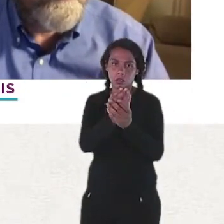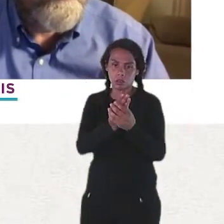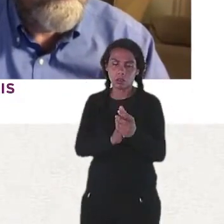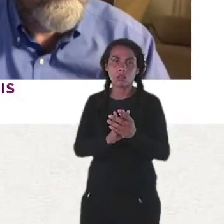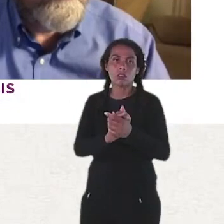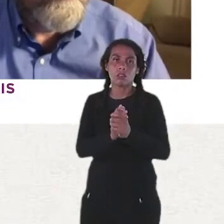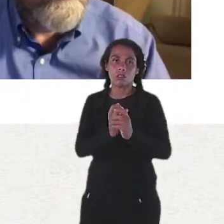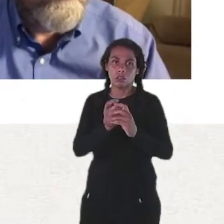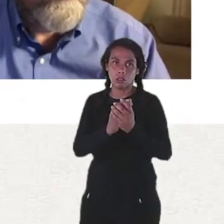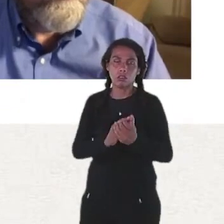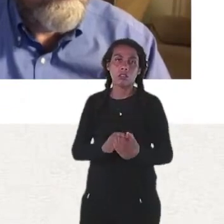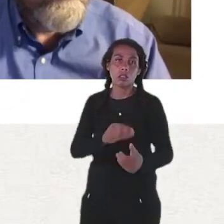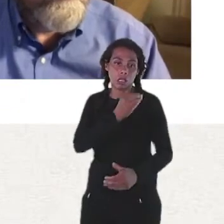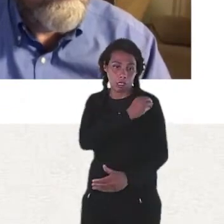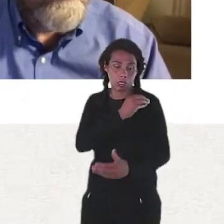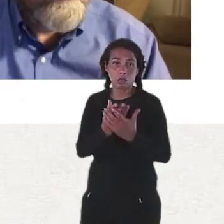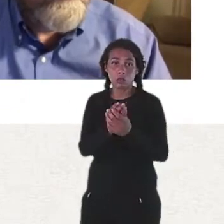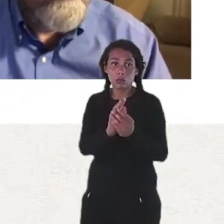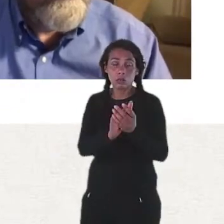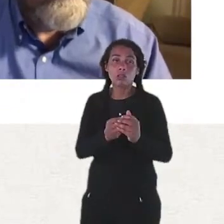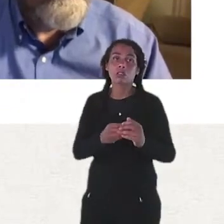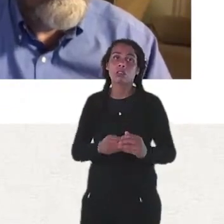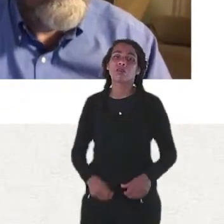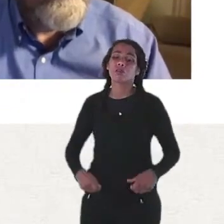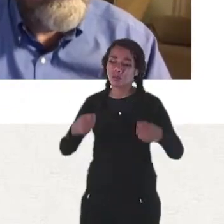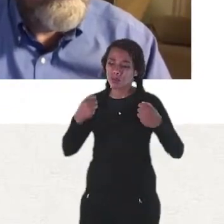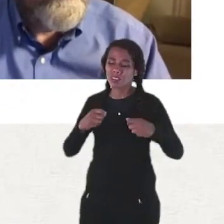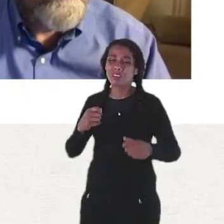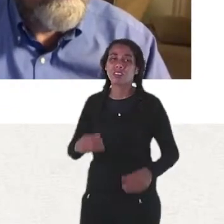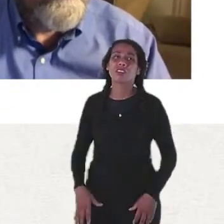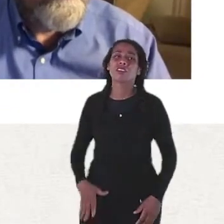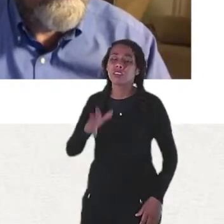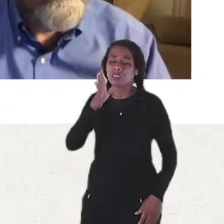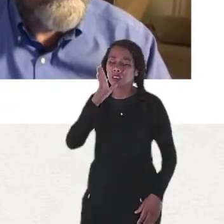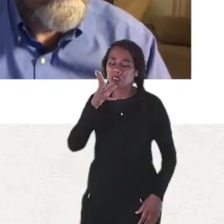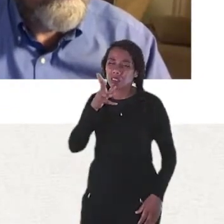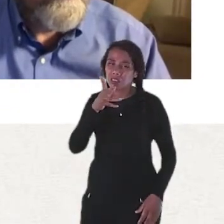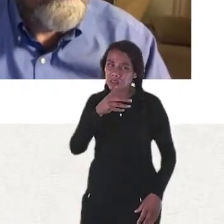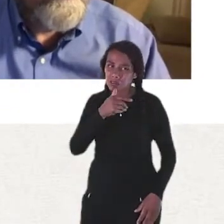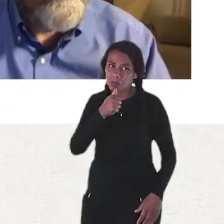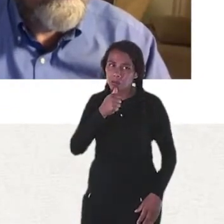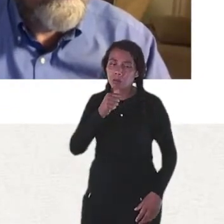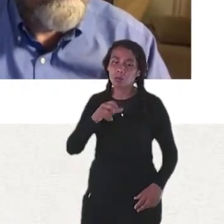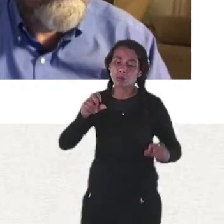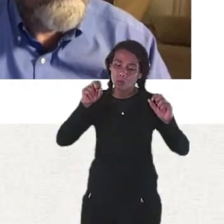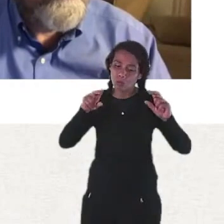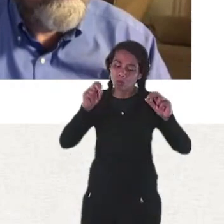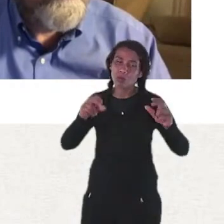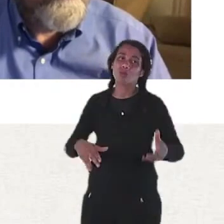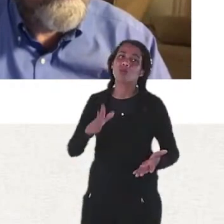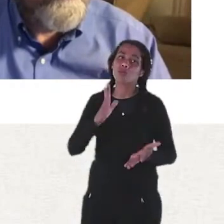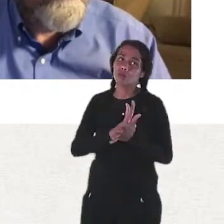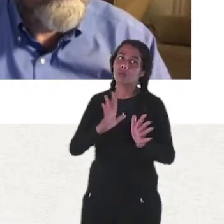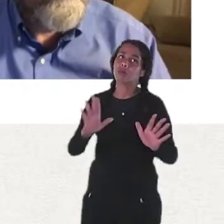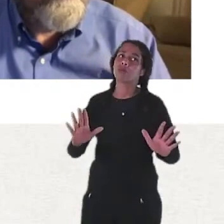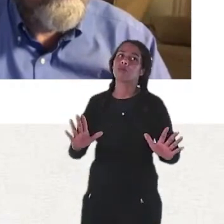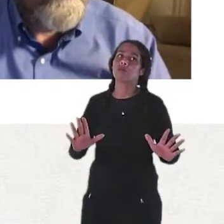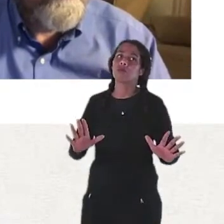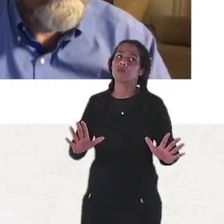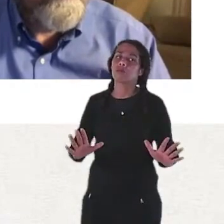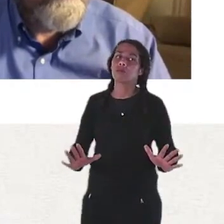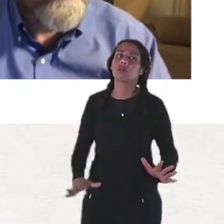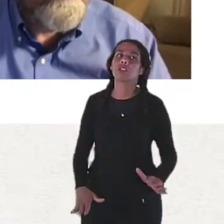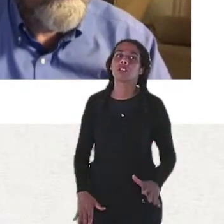parentes, porque isso vai durar. As pessoas têm que começar a dizer que esse tempo de cuidado e de